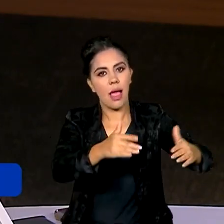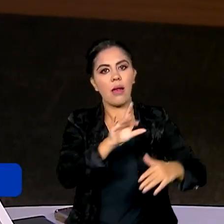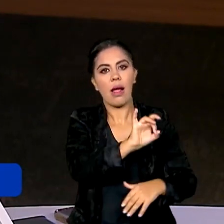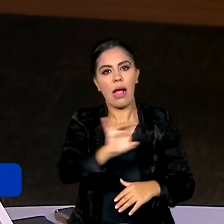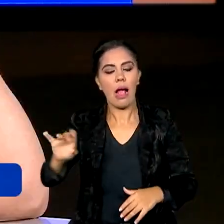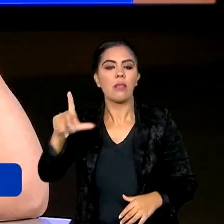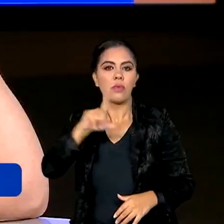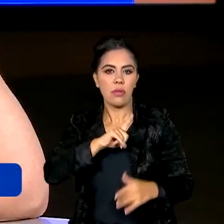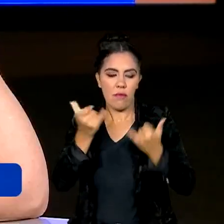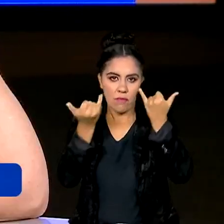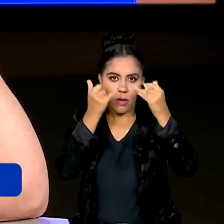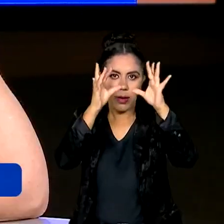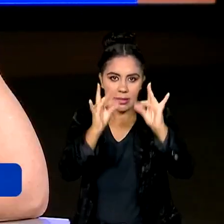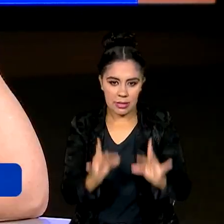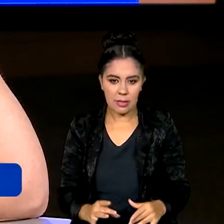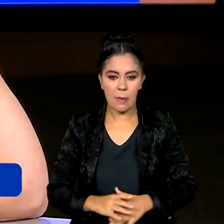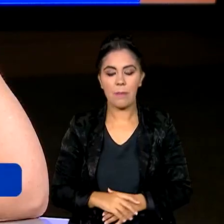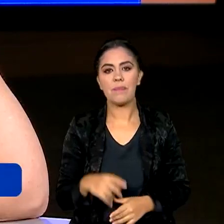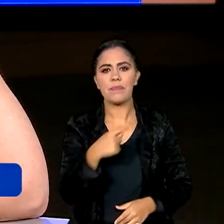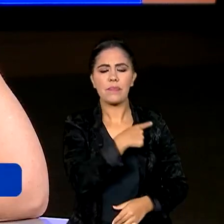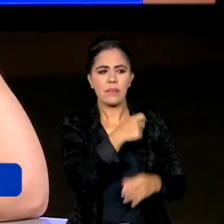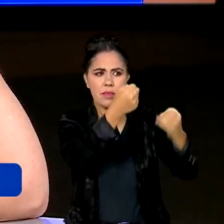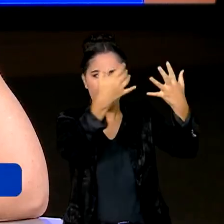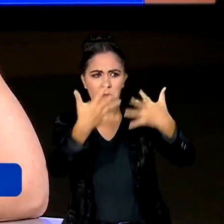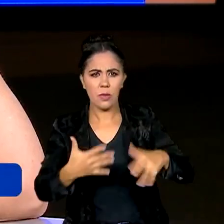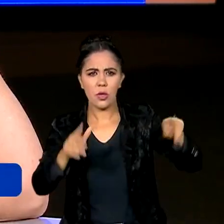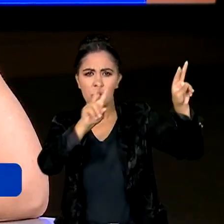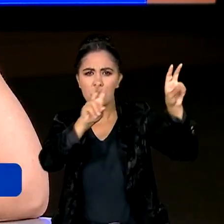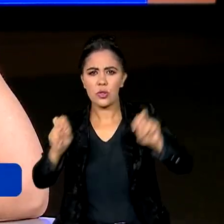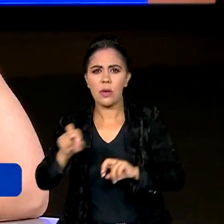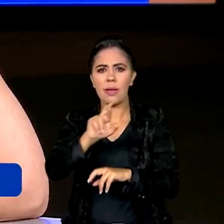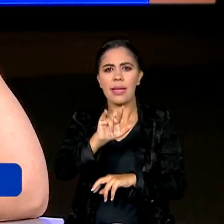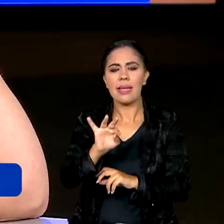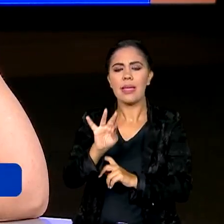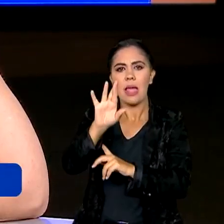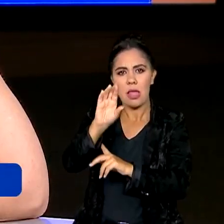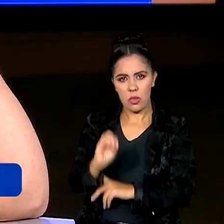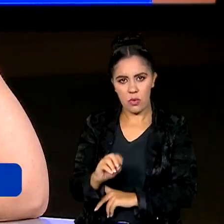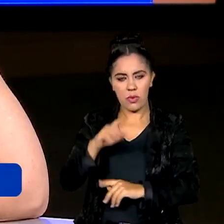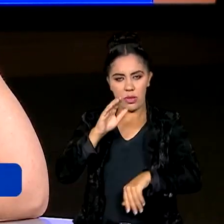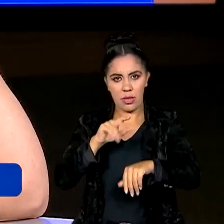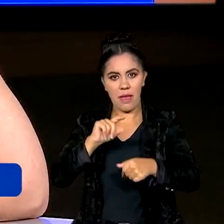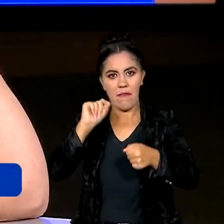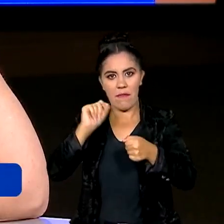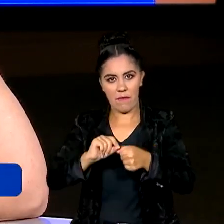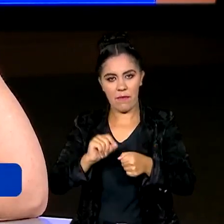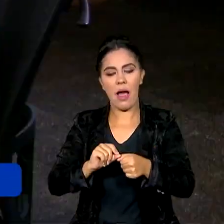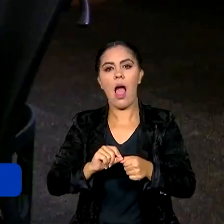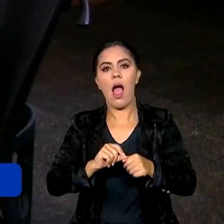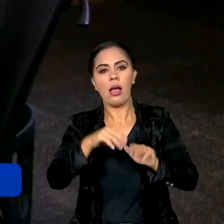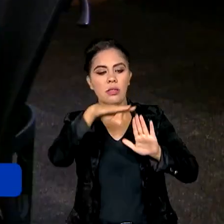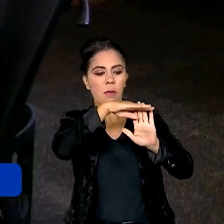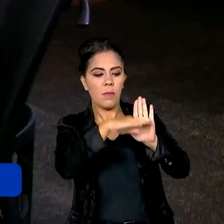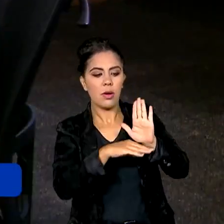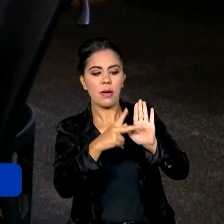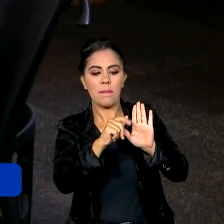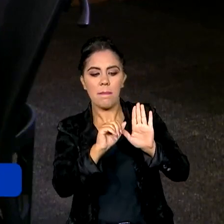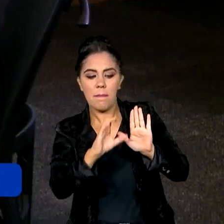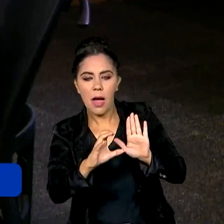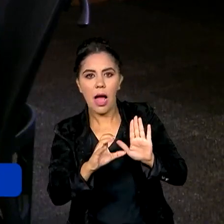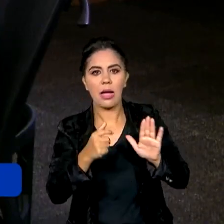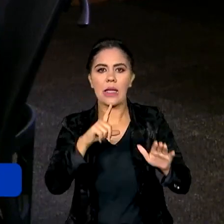acessar. Ministro, o senhor falou muito sobre o rito que é feito antes do PAC, licita,